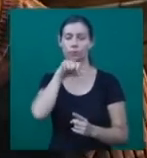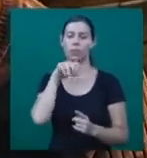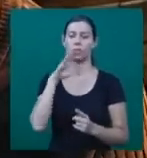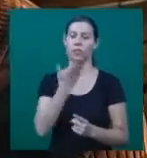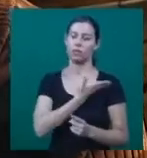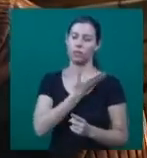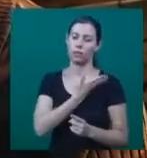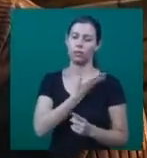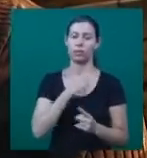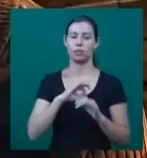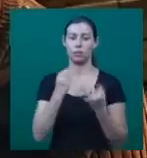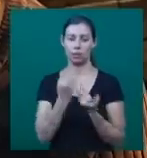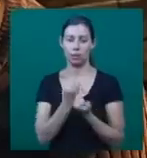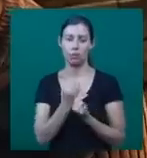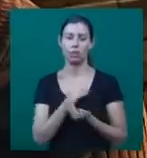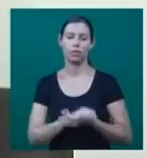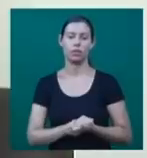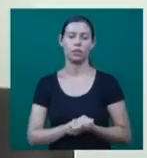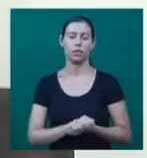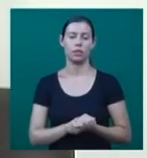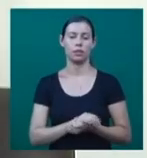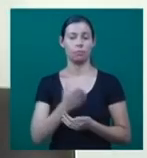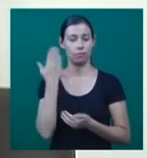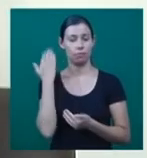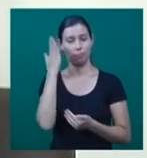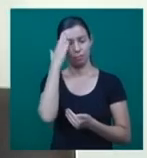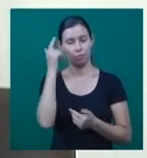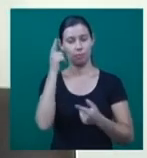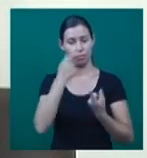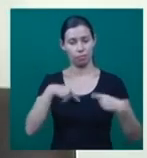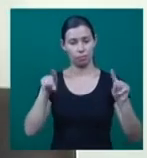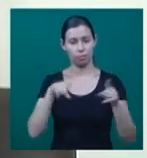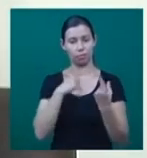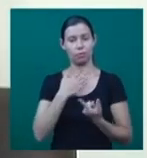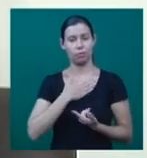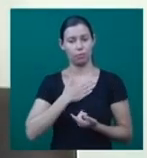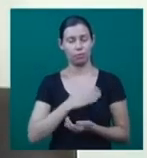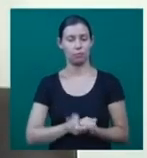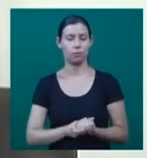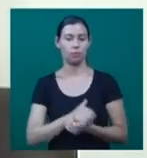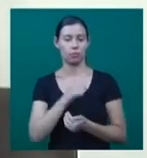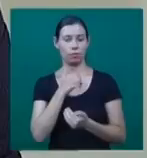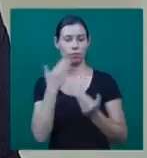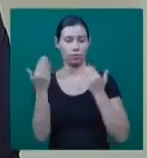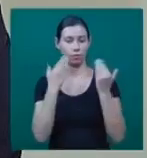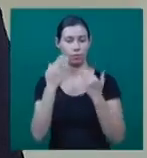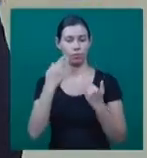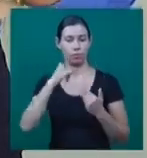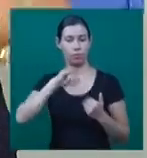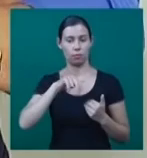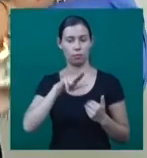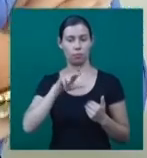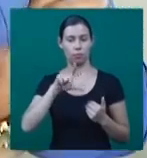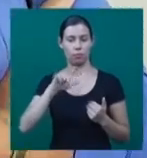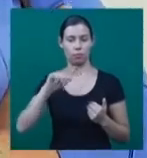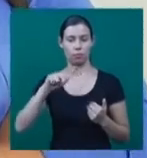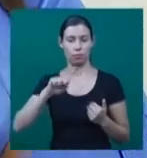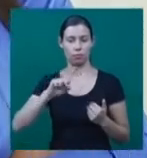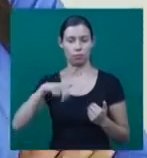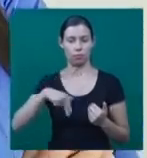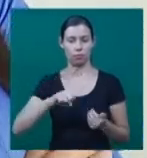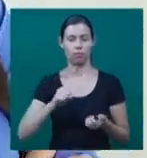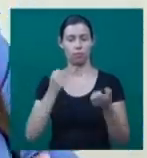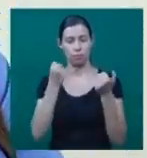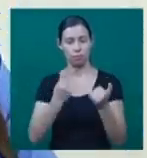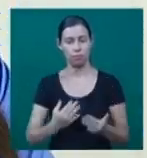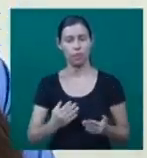música, desde o começo, eu acho. A psicóloga Juliene explica que é comum casos de jovens que se formam e, ao ingressarem